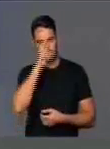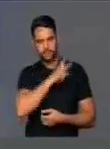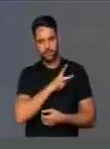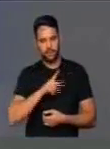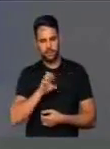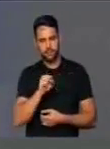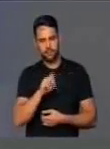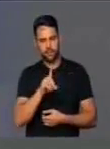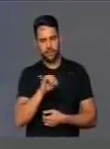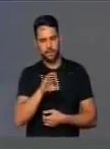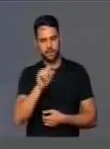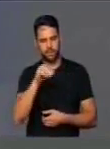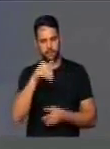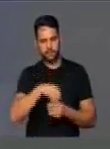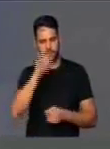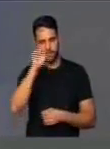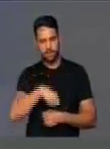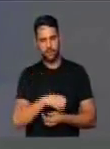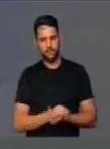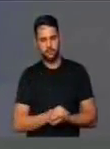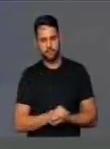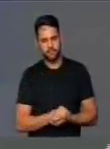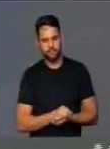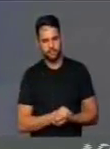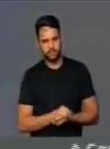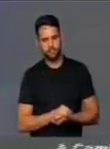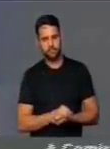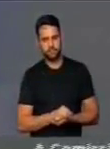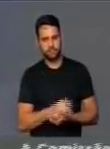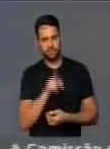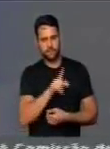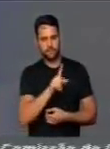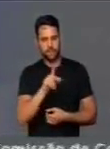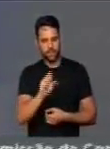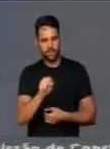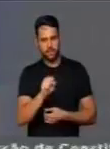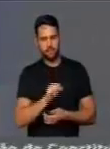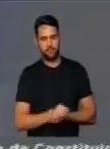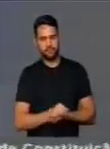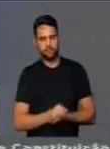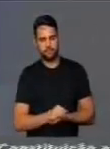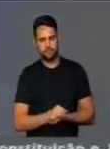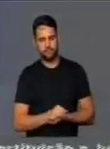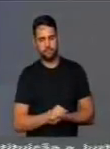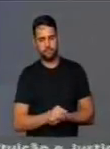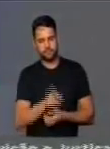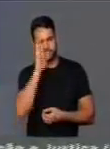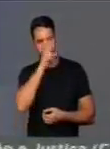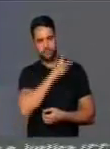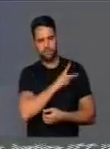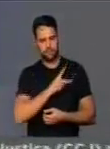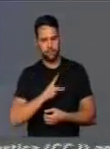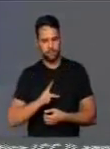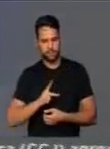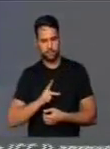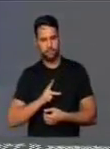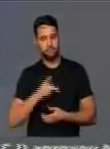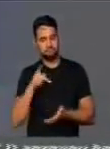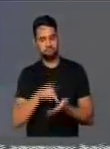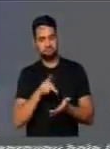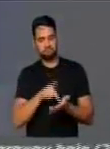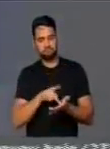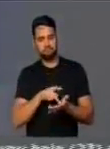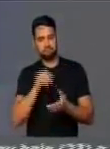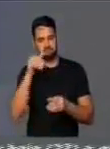Presidente, solidariedade, vota sim. Solidariedade sim. PPS como orienta? Senhor presidente, é evidente